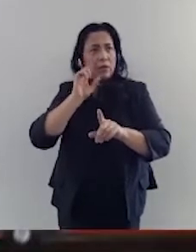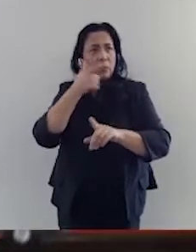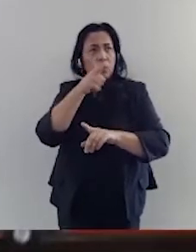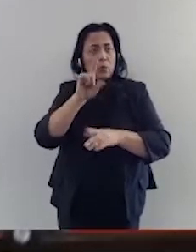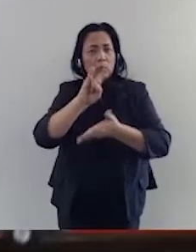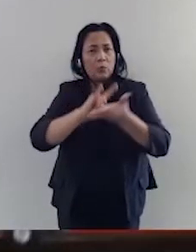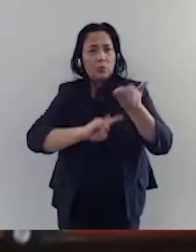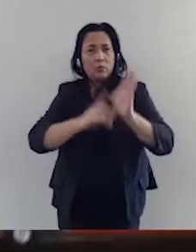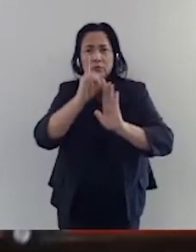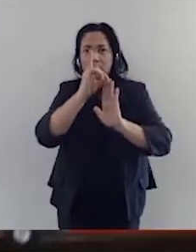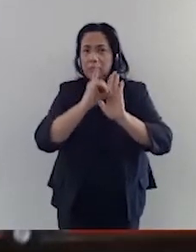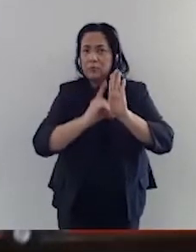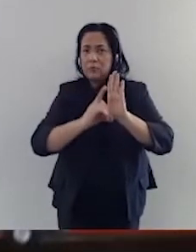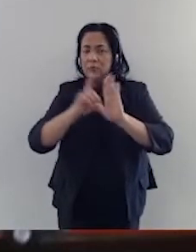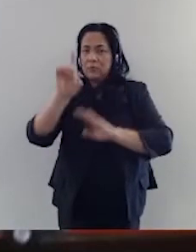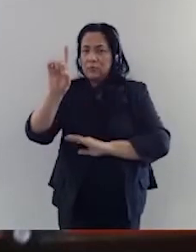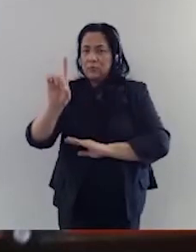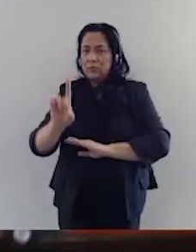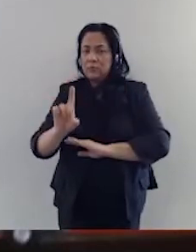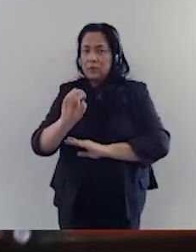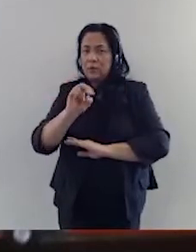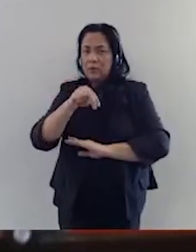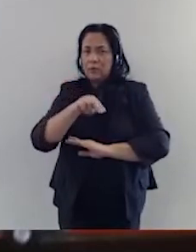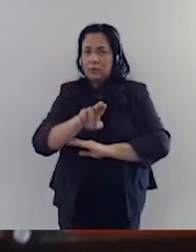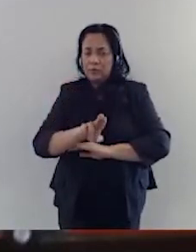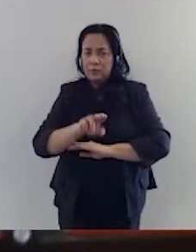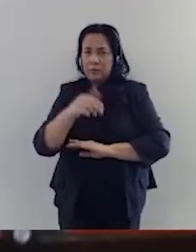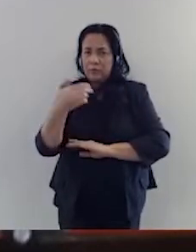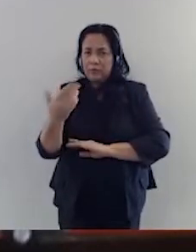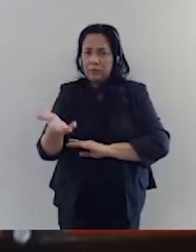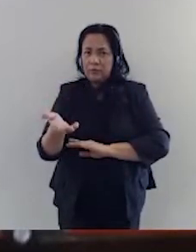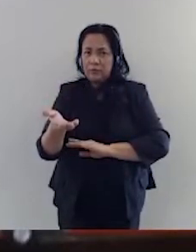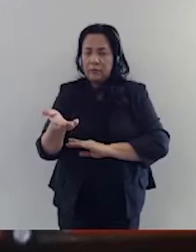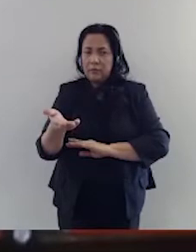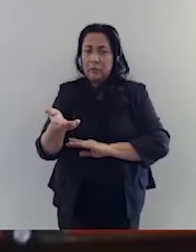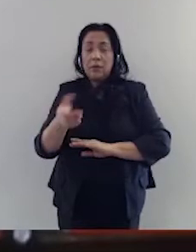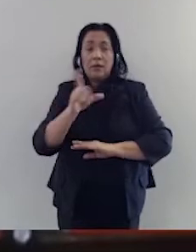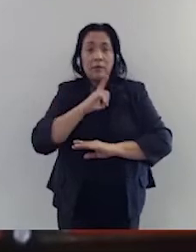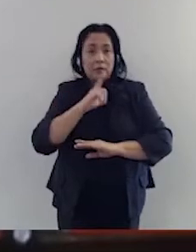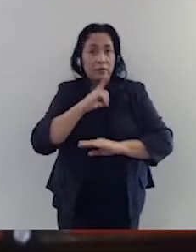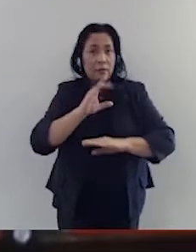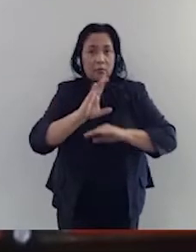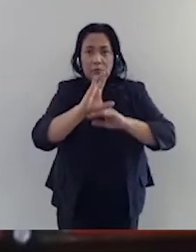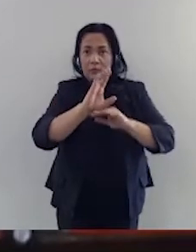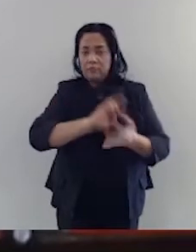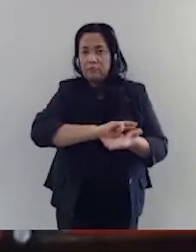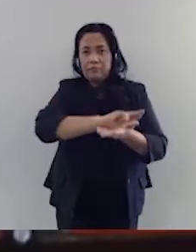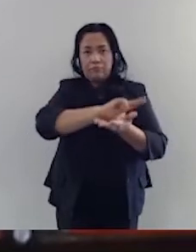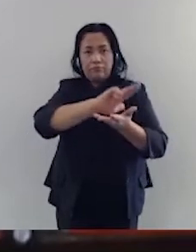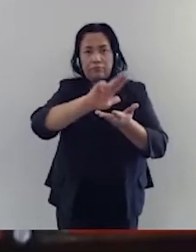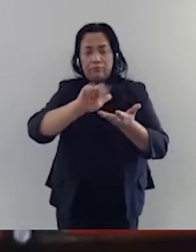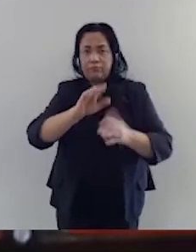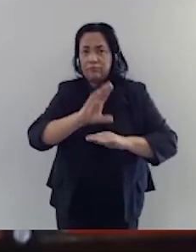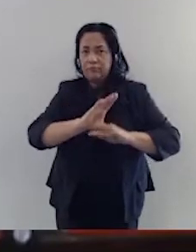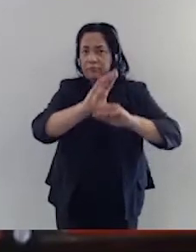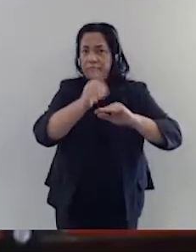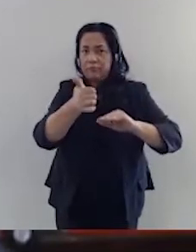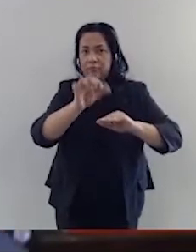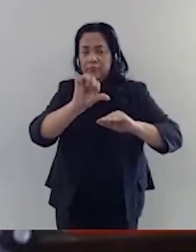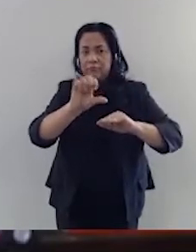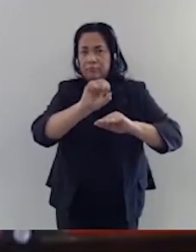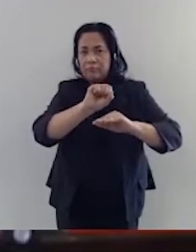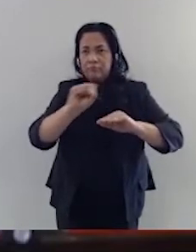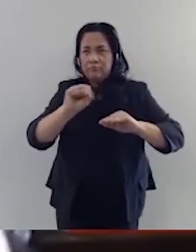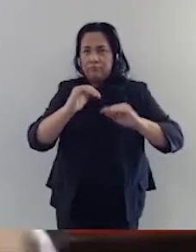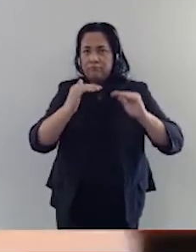dos Direitos Humanos da ONU. A plataforma de direitos da Constituição de 88 é absolutamente compatível com